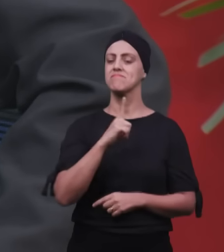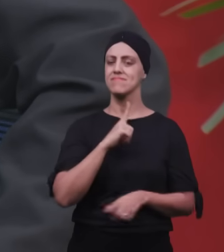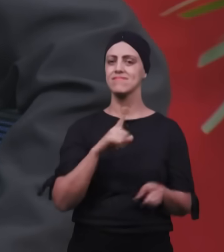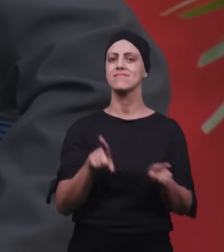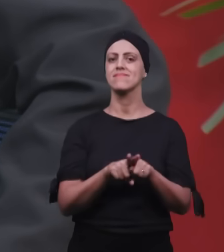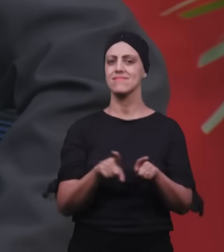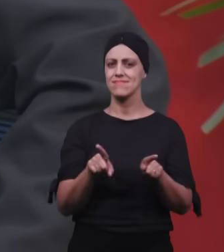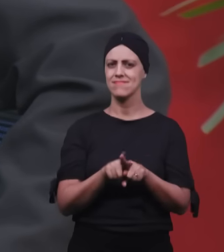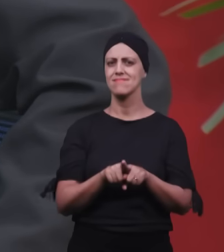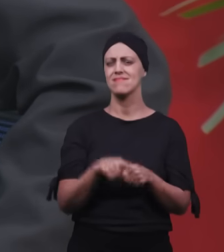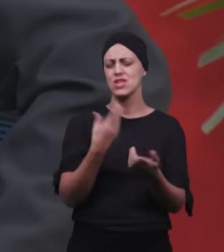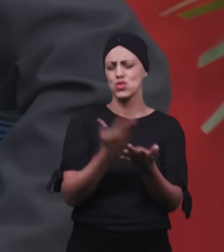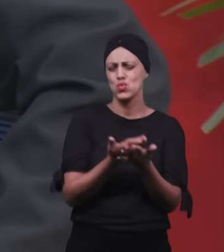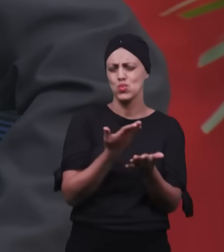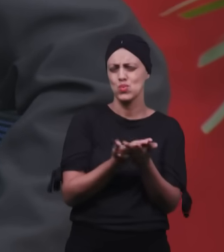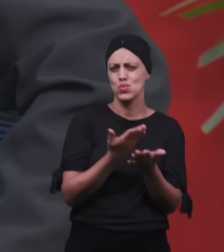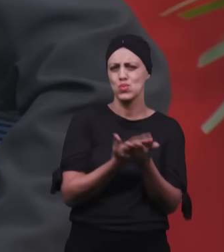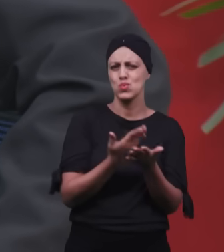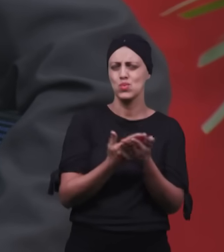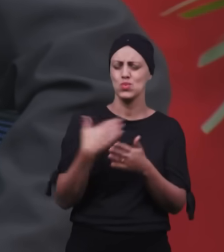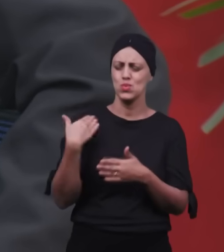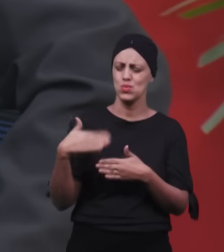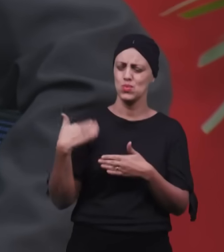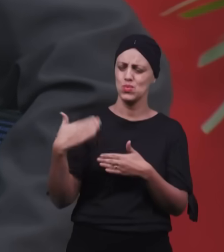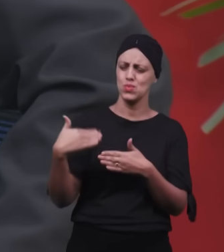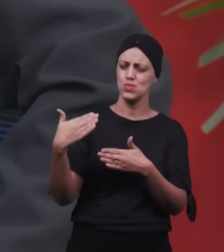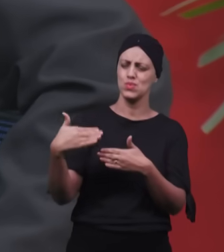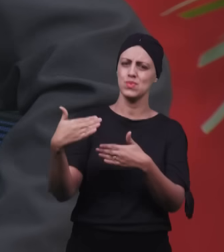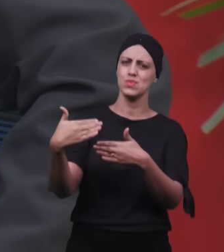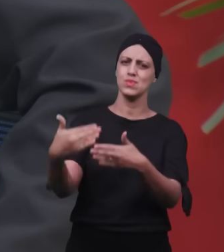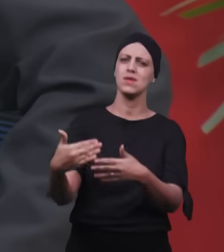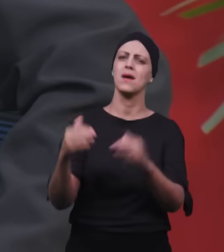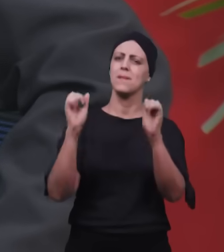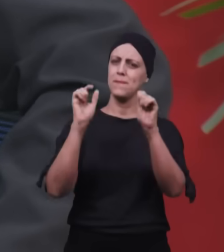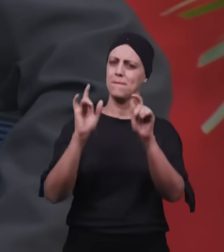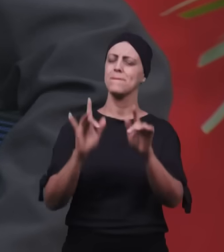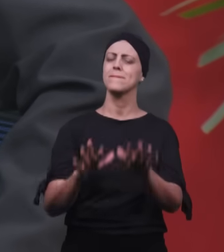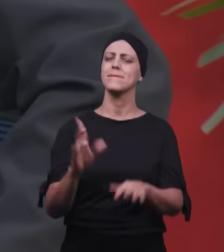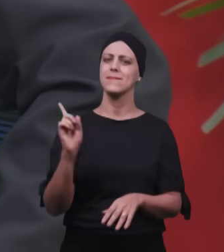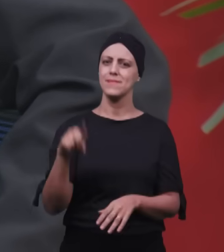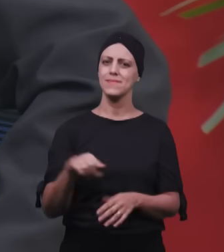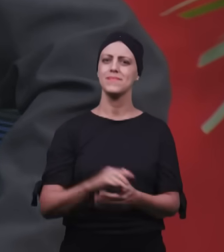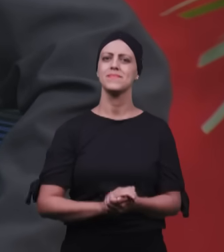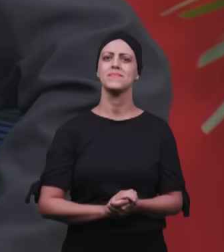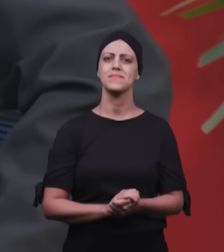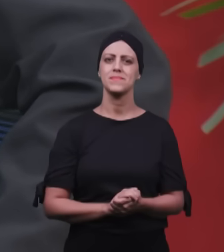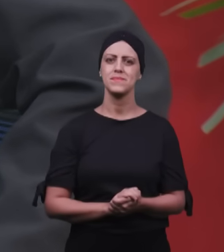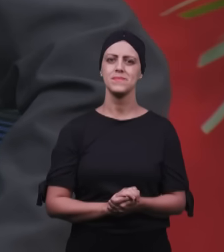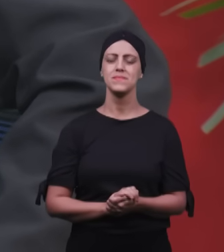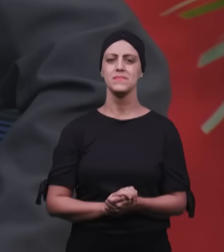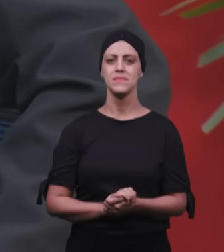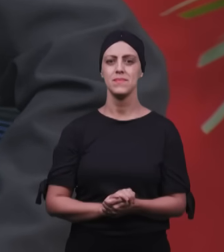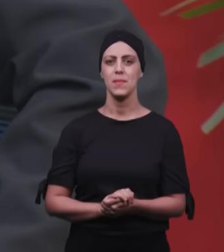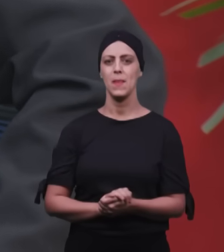jamais direcionados é uma sequência que tem sido uma benção e